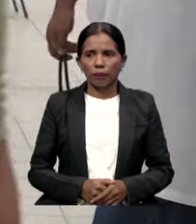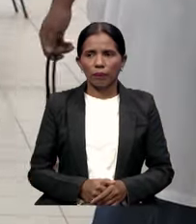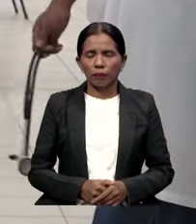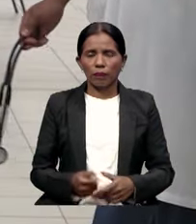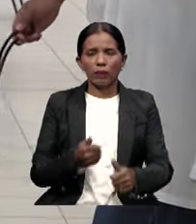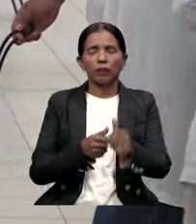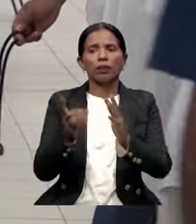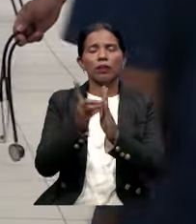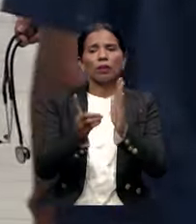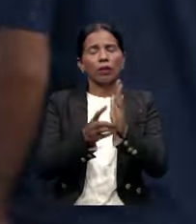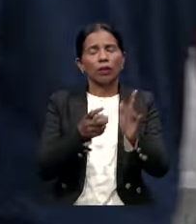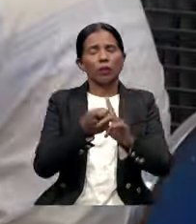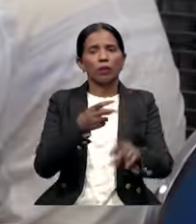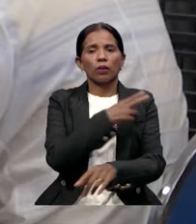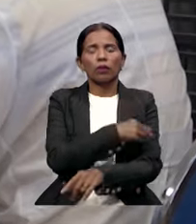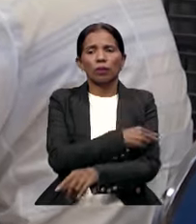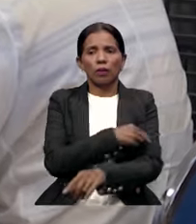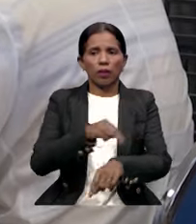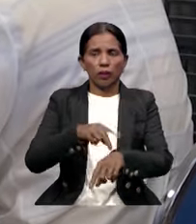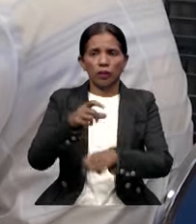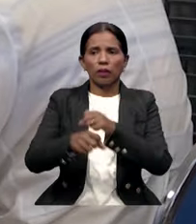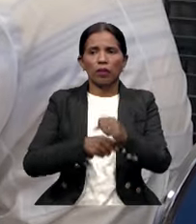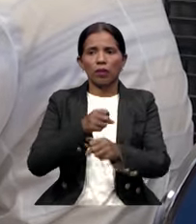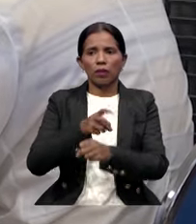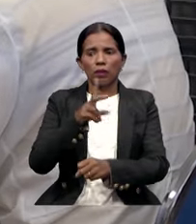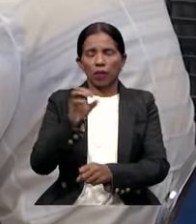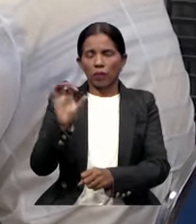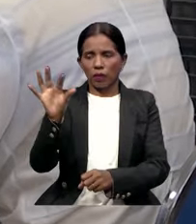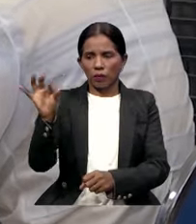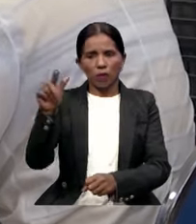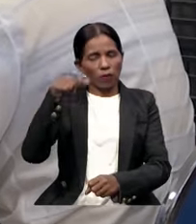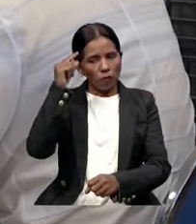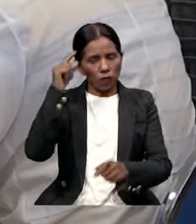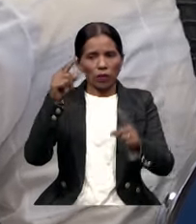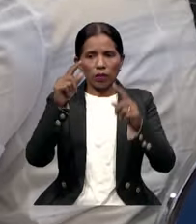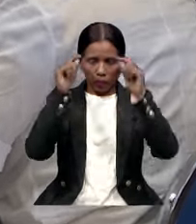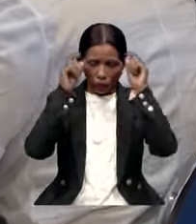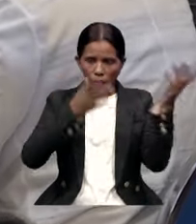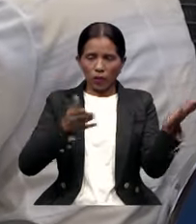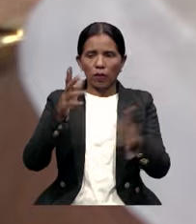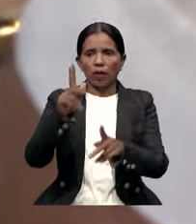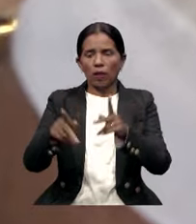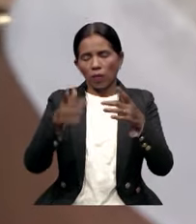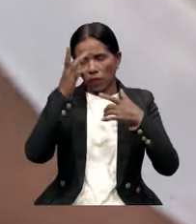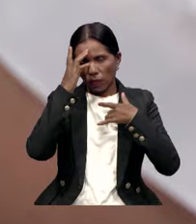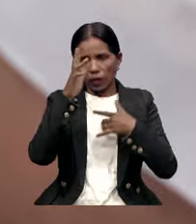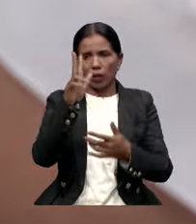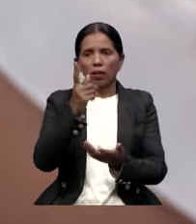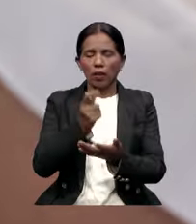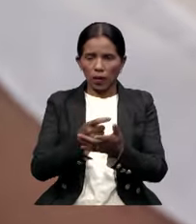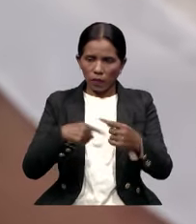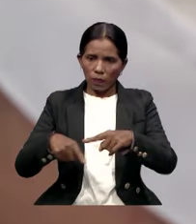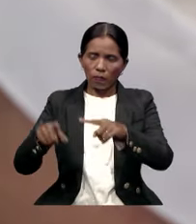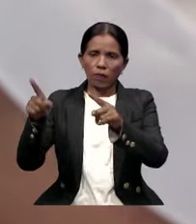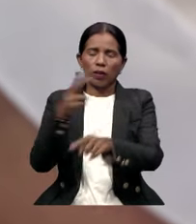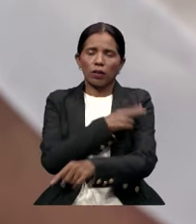Tirdado susi Hospital Nacional Husitin en Rihun Rua Sieto agora, Governo Timor Leste haruka paciente Rihun Tolu Resinona, bahalo